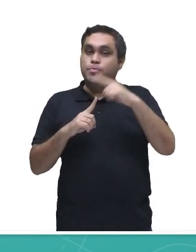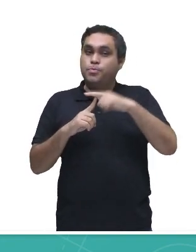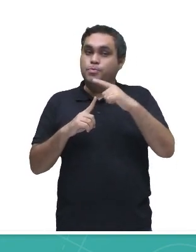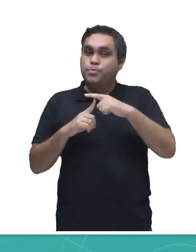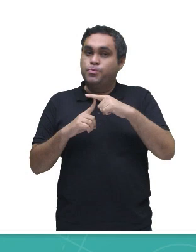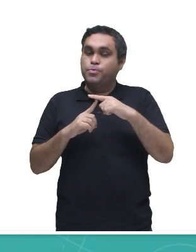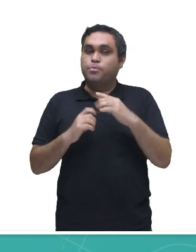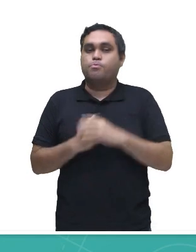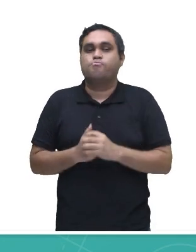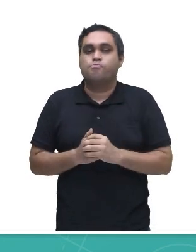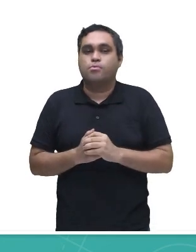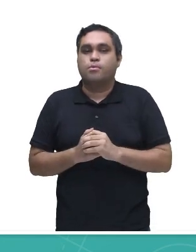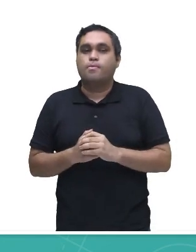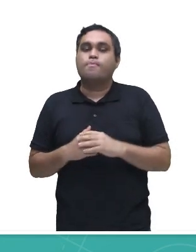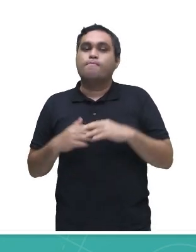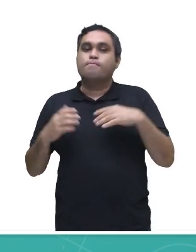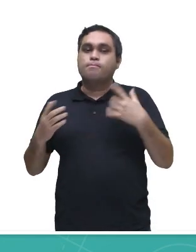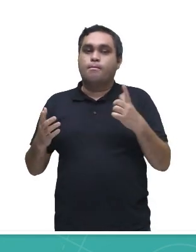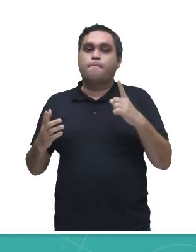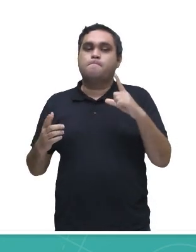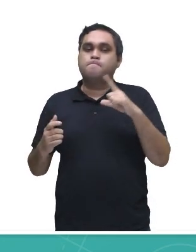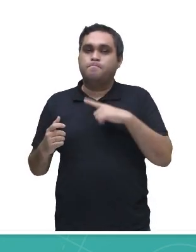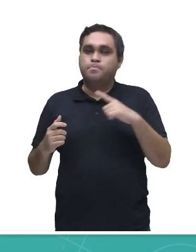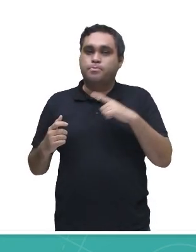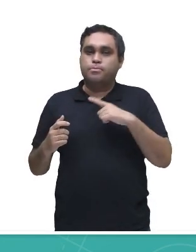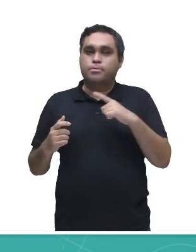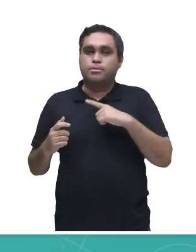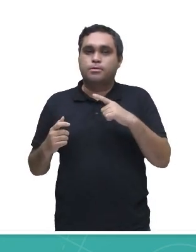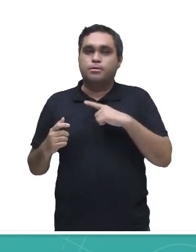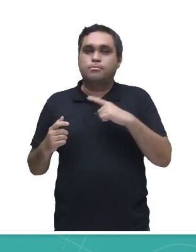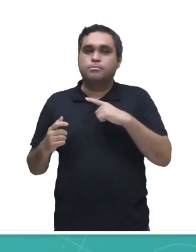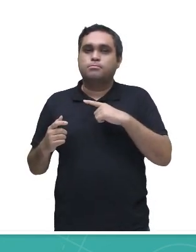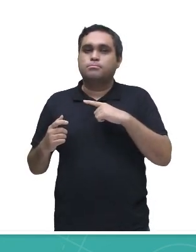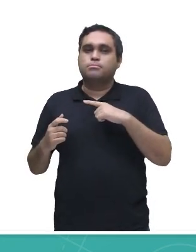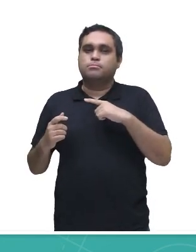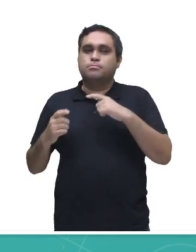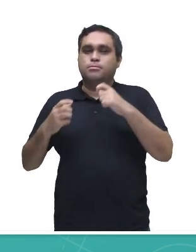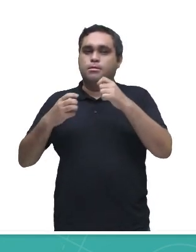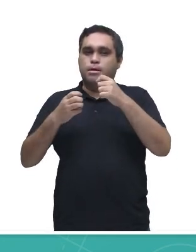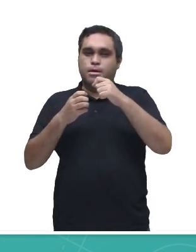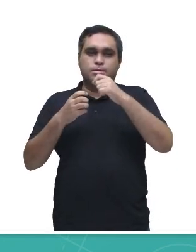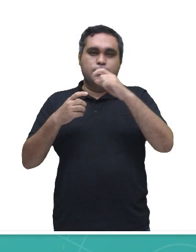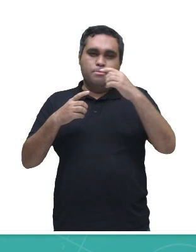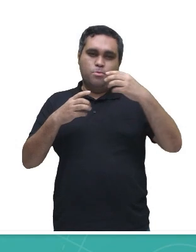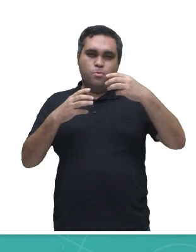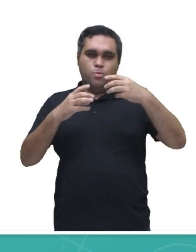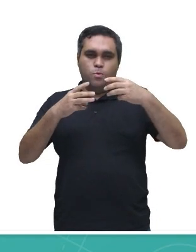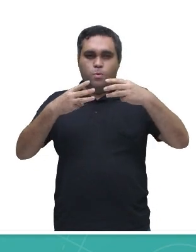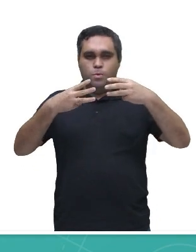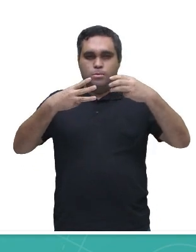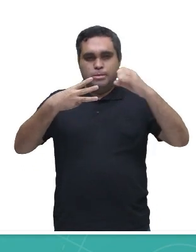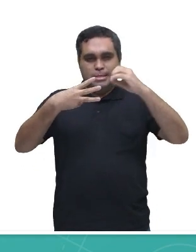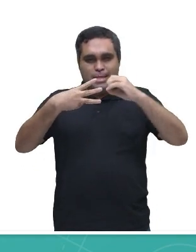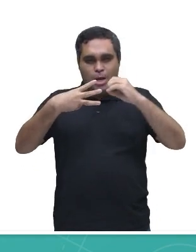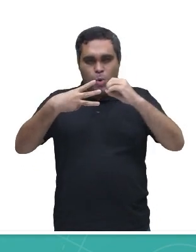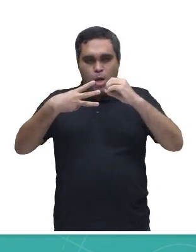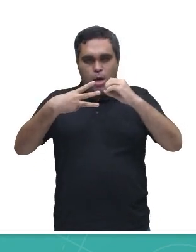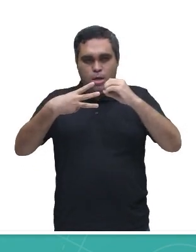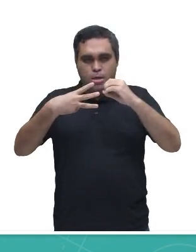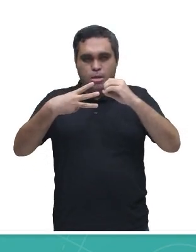tem uma classificação primária, né? Que classifica logo inicialmente uma célula em eucarionte ou